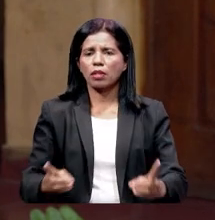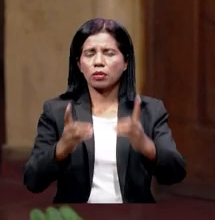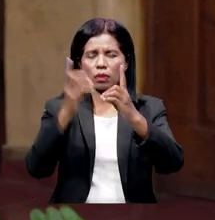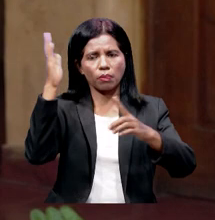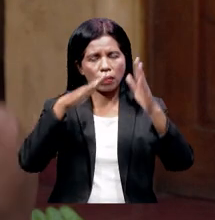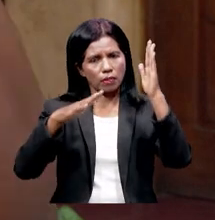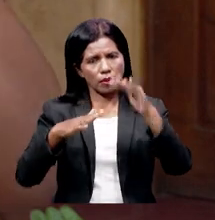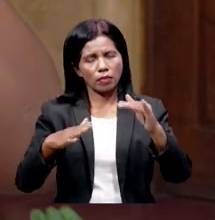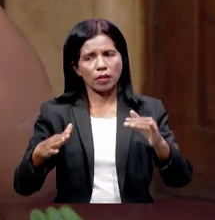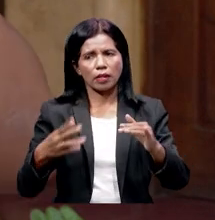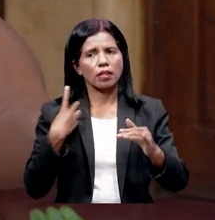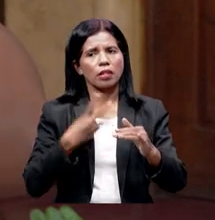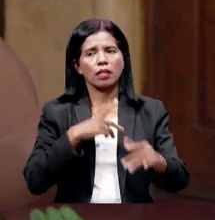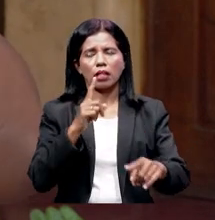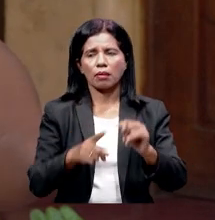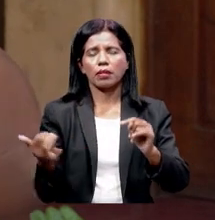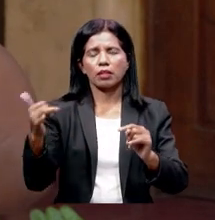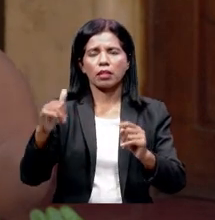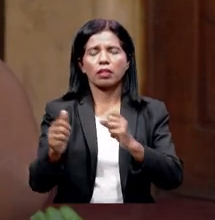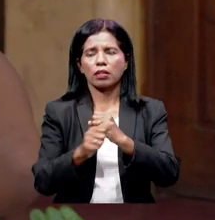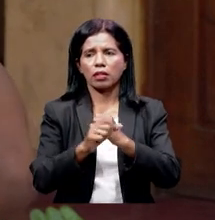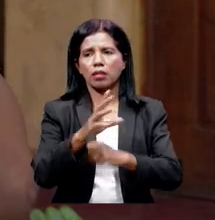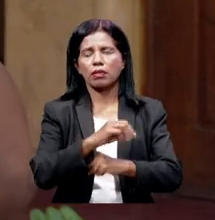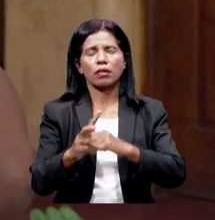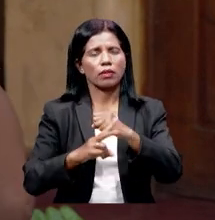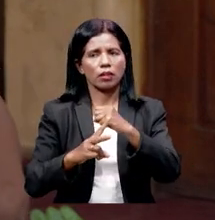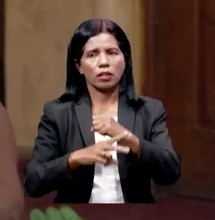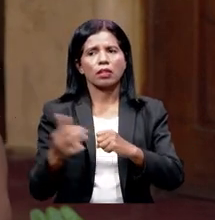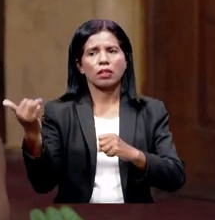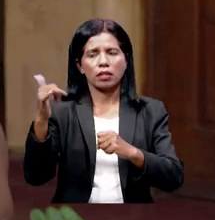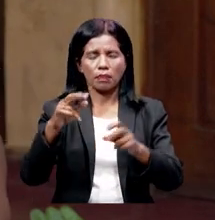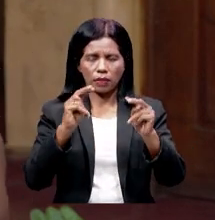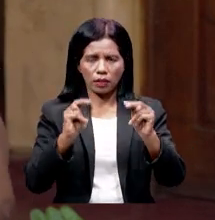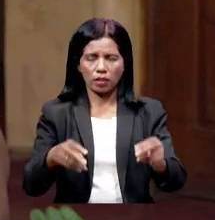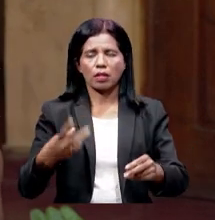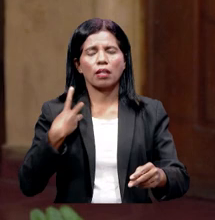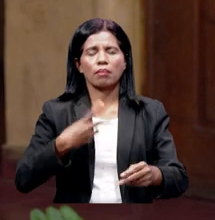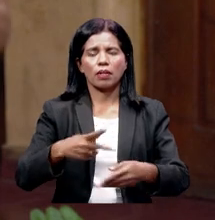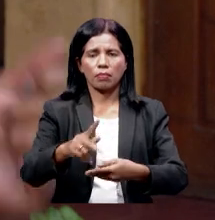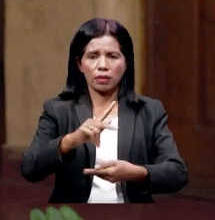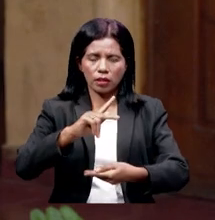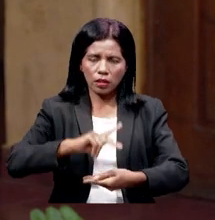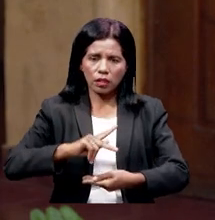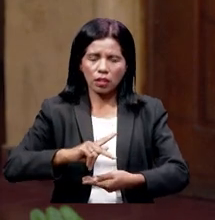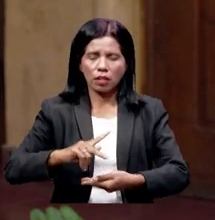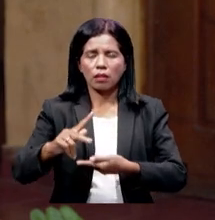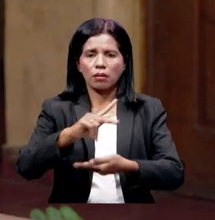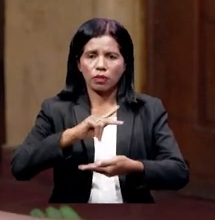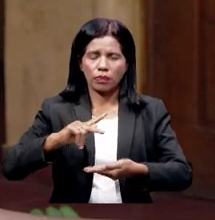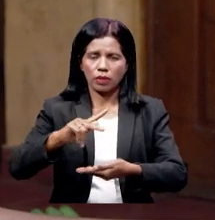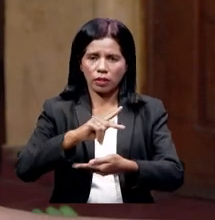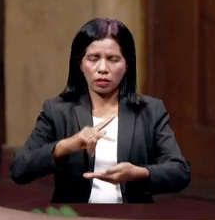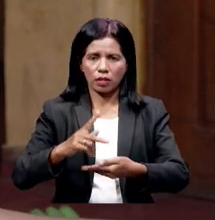ne itala la bele dian sira suspeito itala bele dian sira vitima ma besira nebe ma precisa proteção sira nebe ma precisa apoio sira